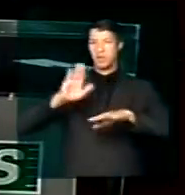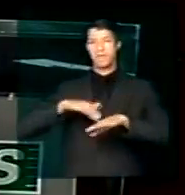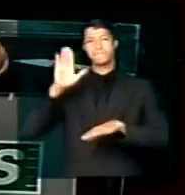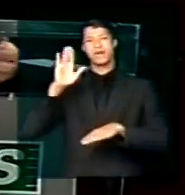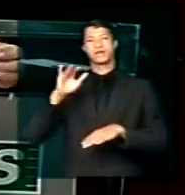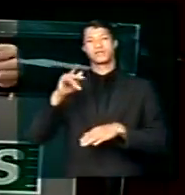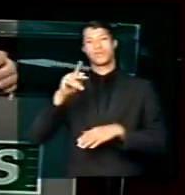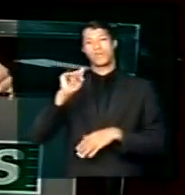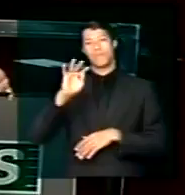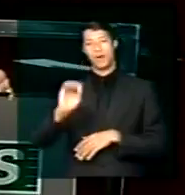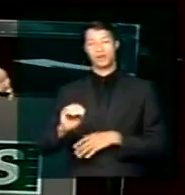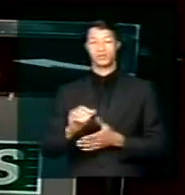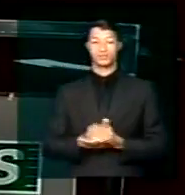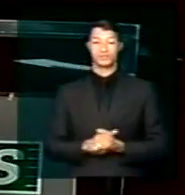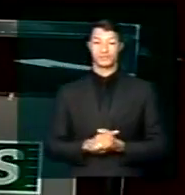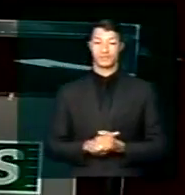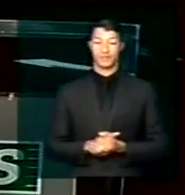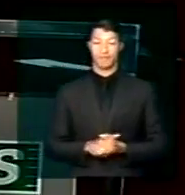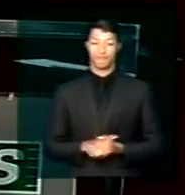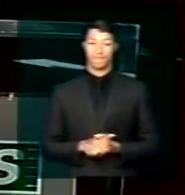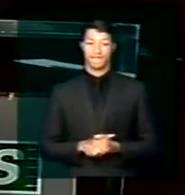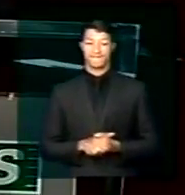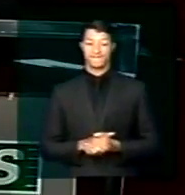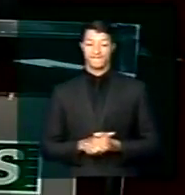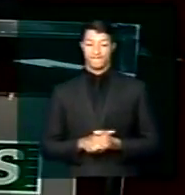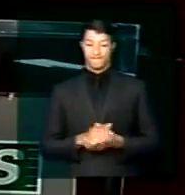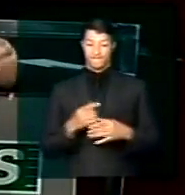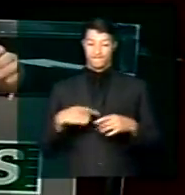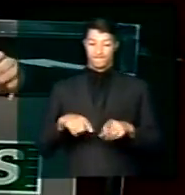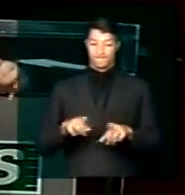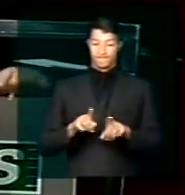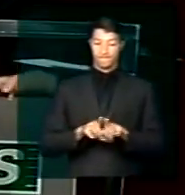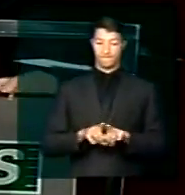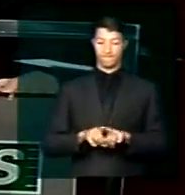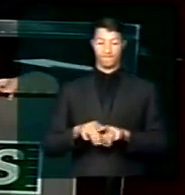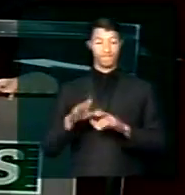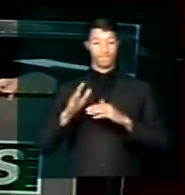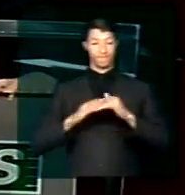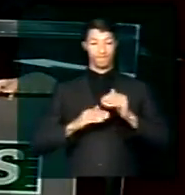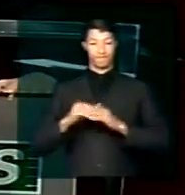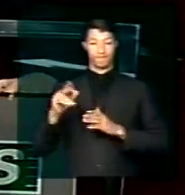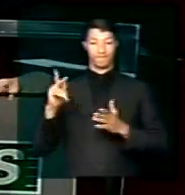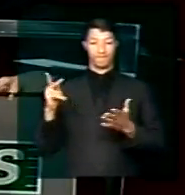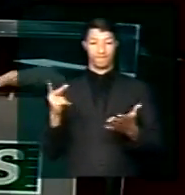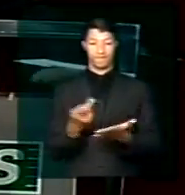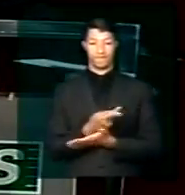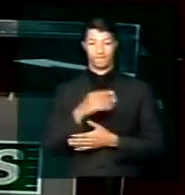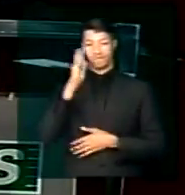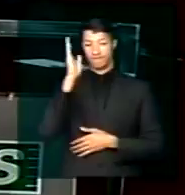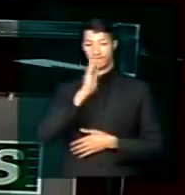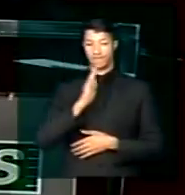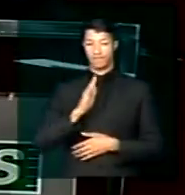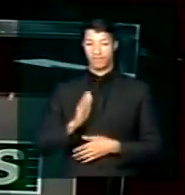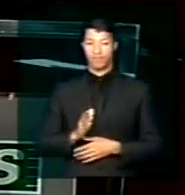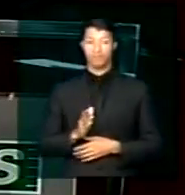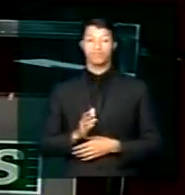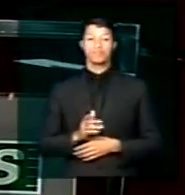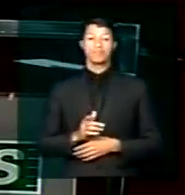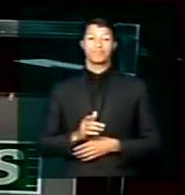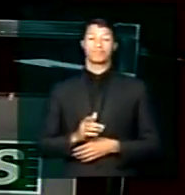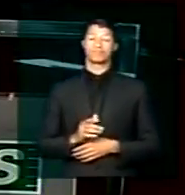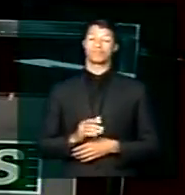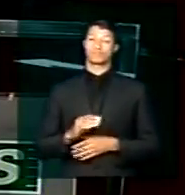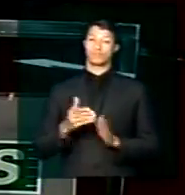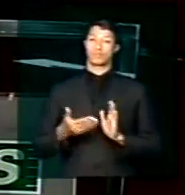Pacto Federativo. Pode passar. Então, diante dessa realidade nacional, a Câmara